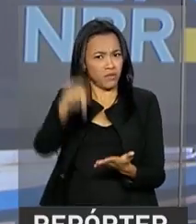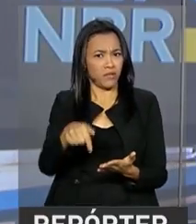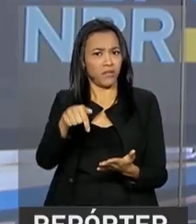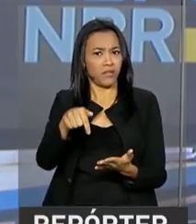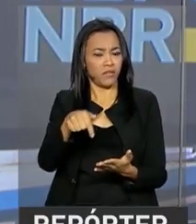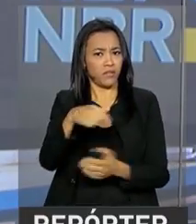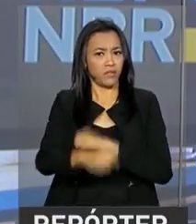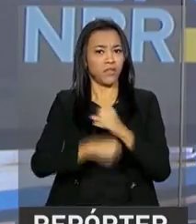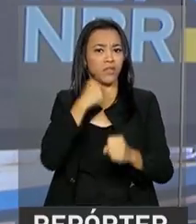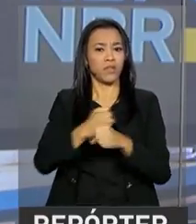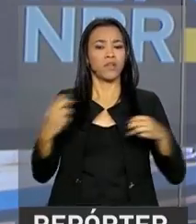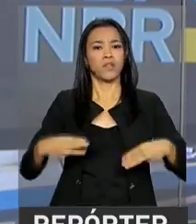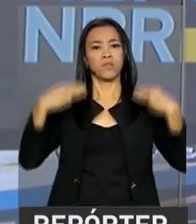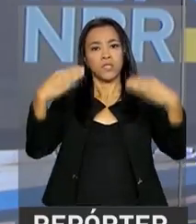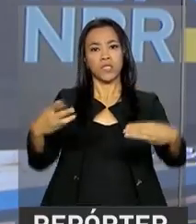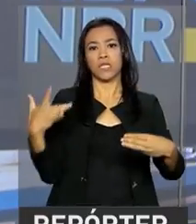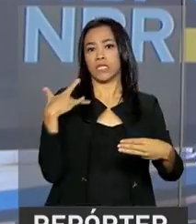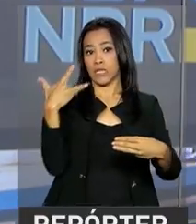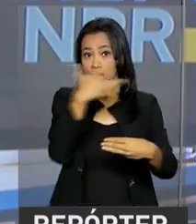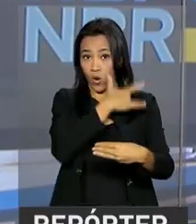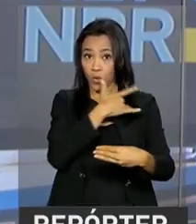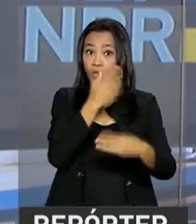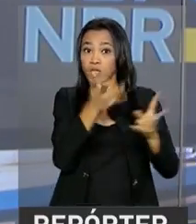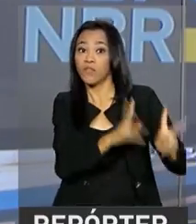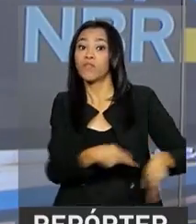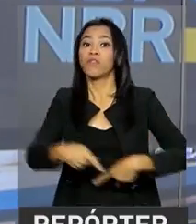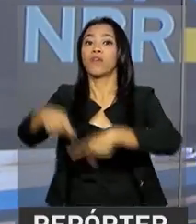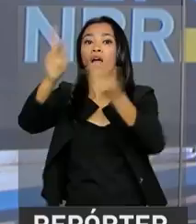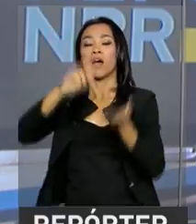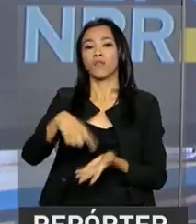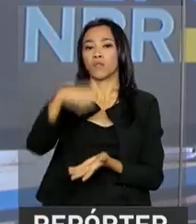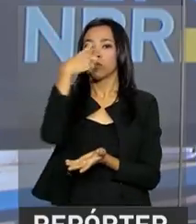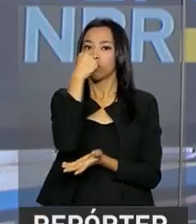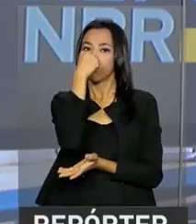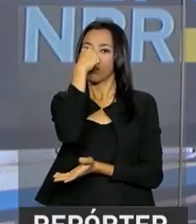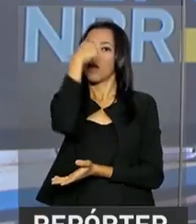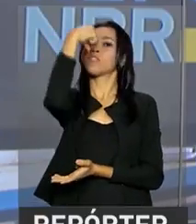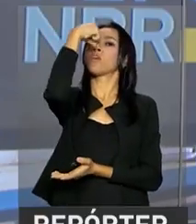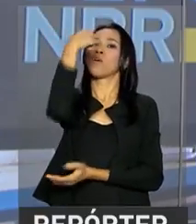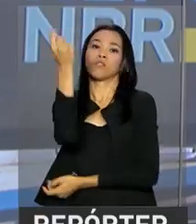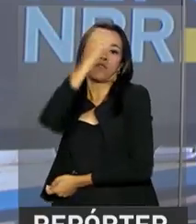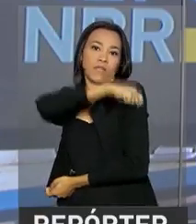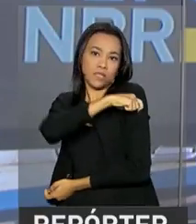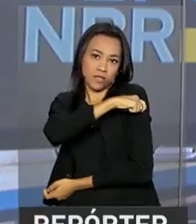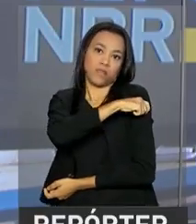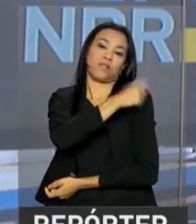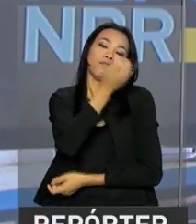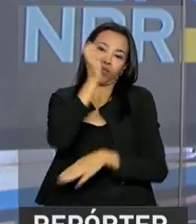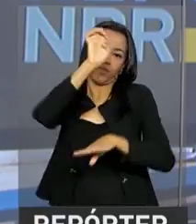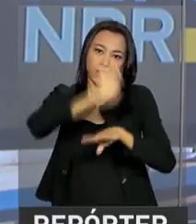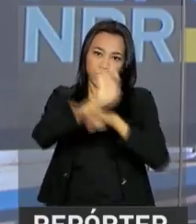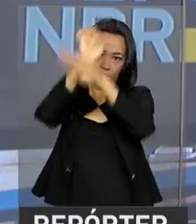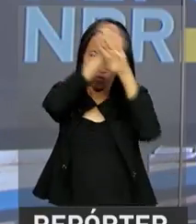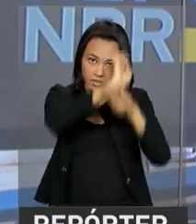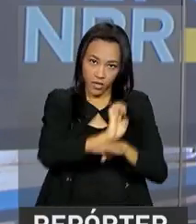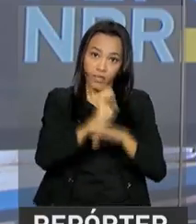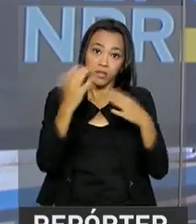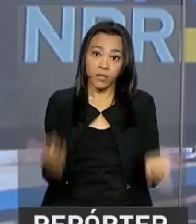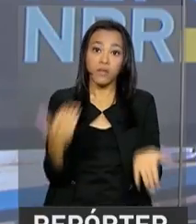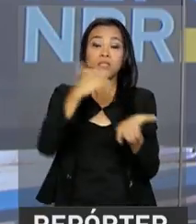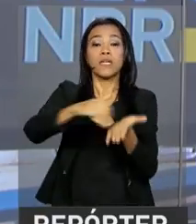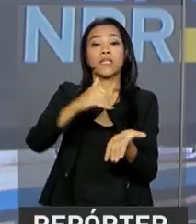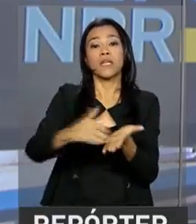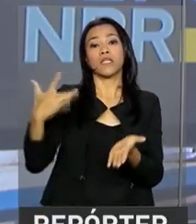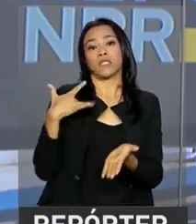de da saúde tem enviado doses extras da vacina aos Estados a Secretaria de Saúde do Rio de Janeiro